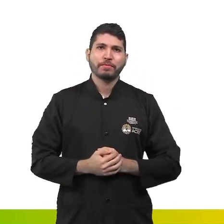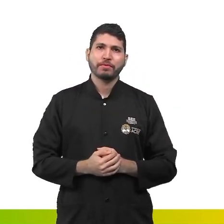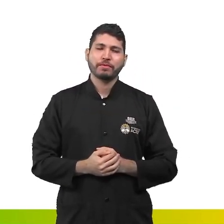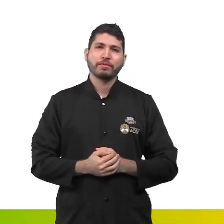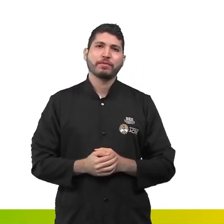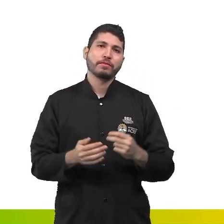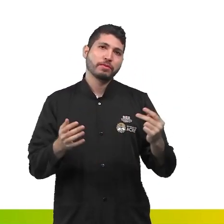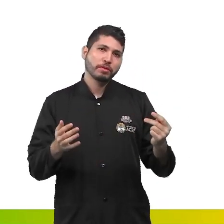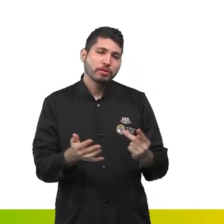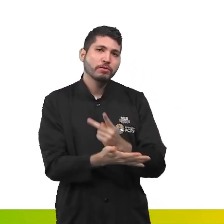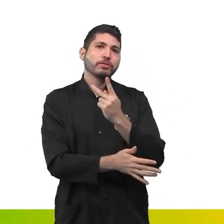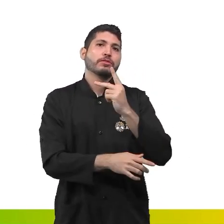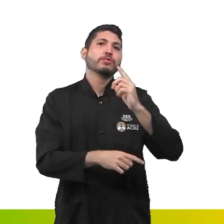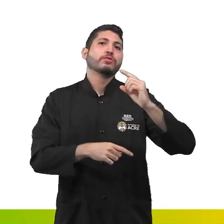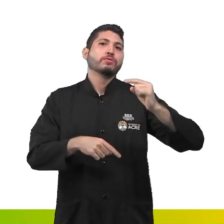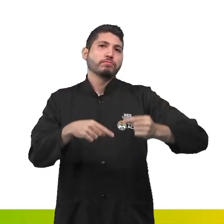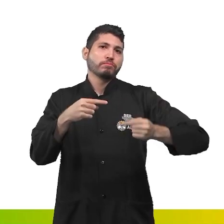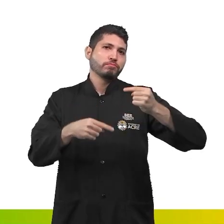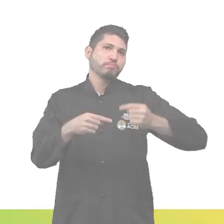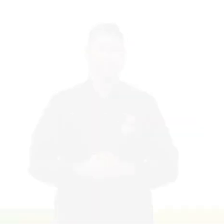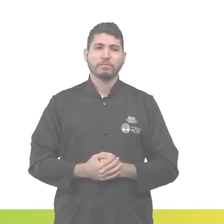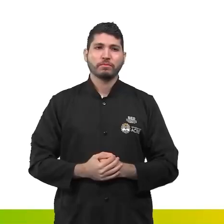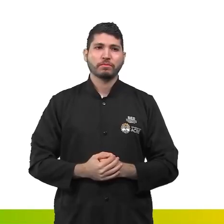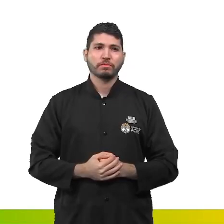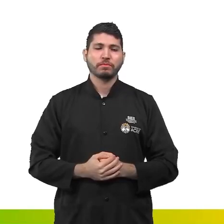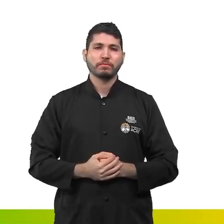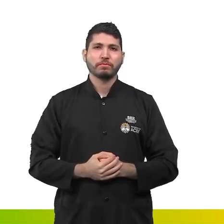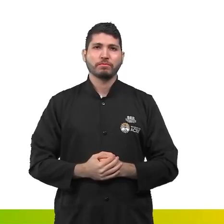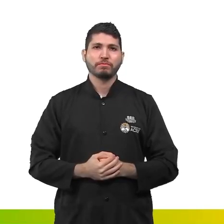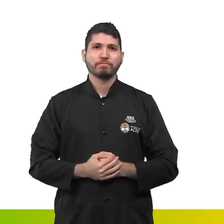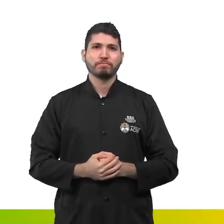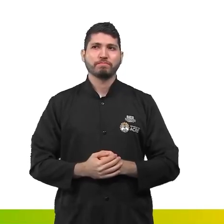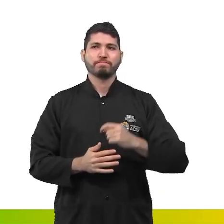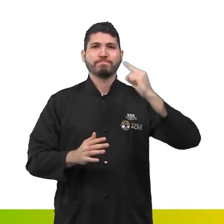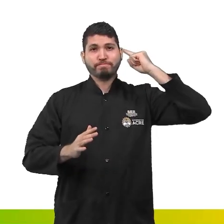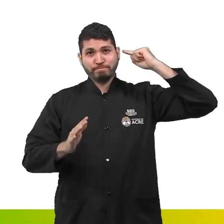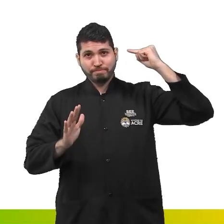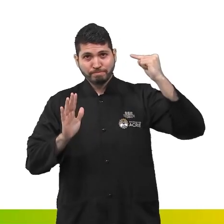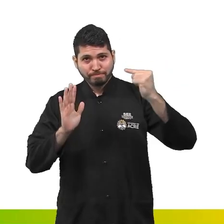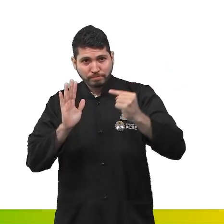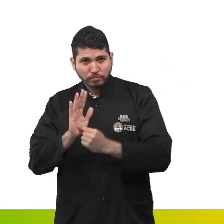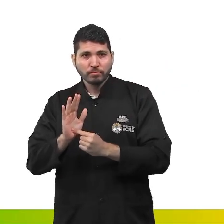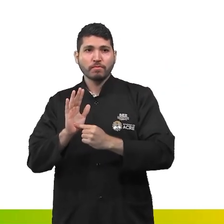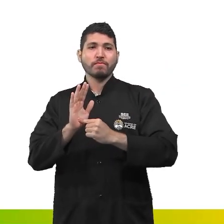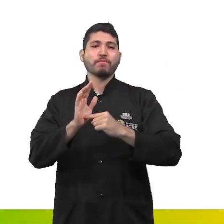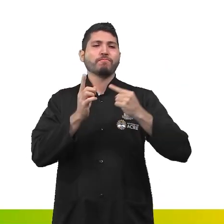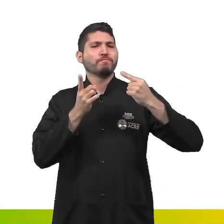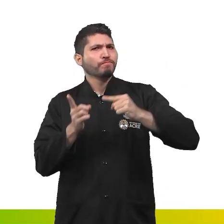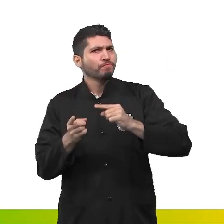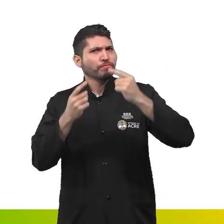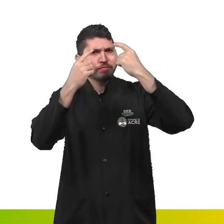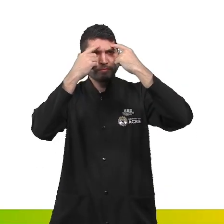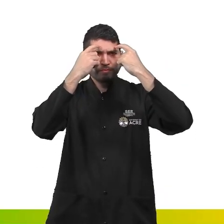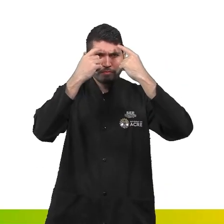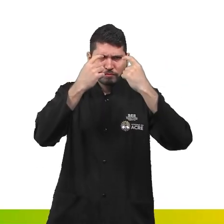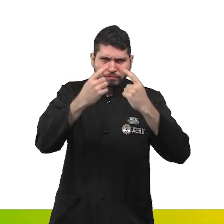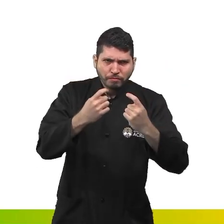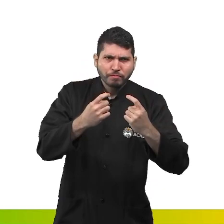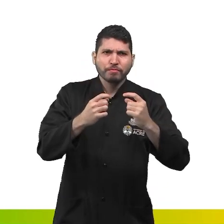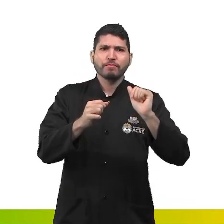debates filosóficos e religiosos. A denúncia contra as violências cometidas